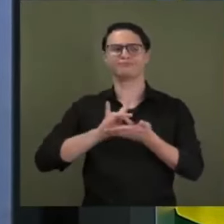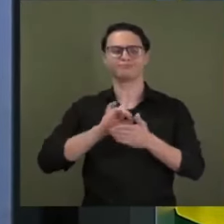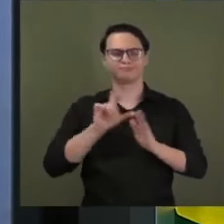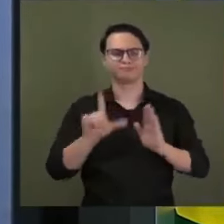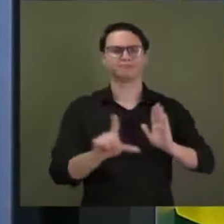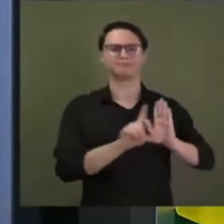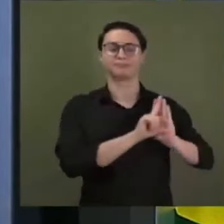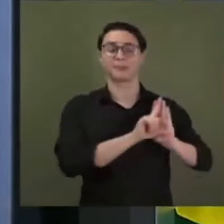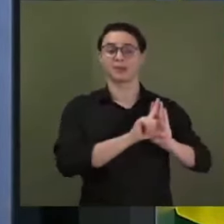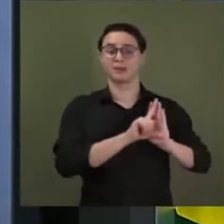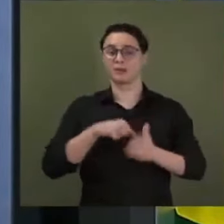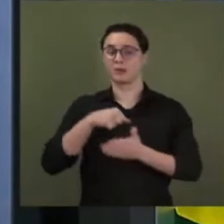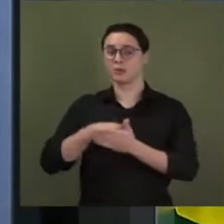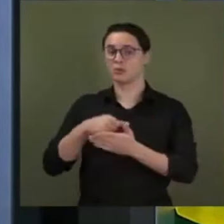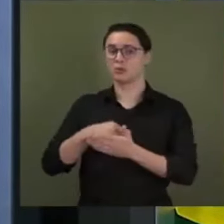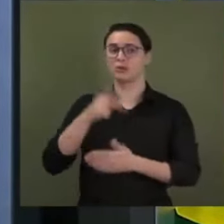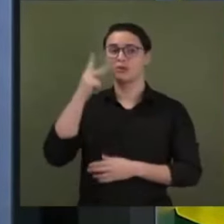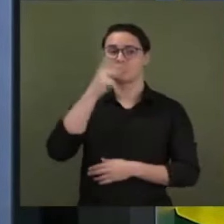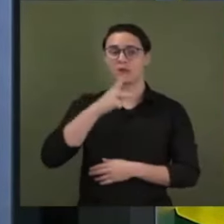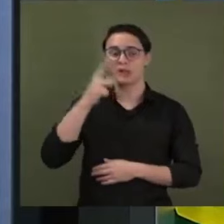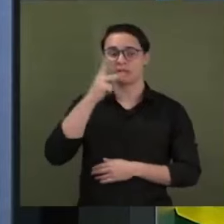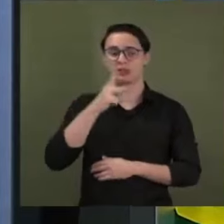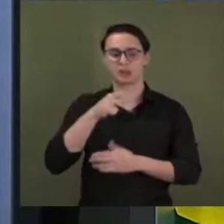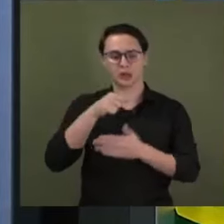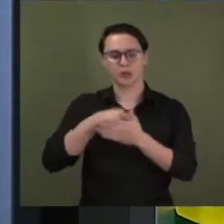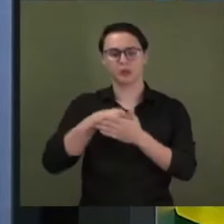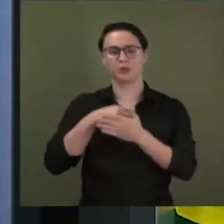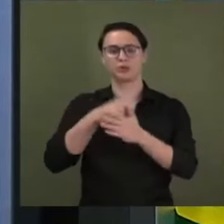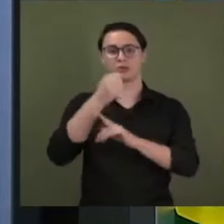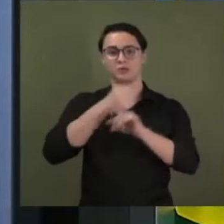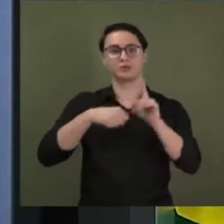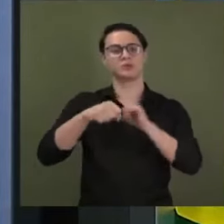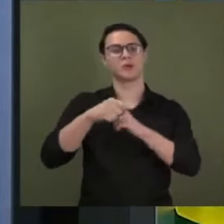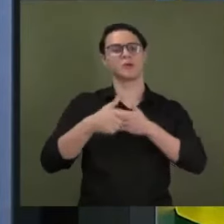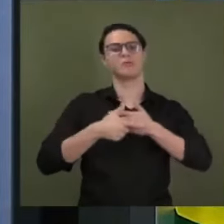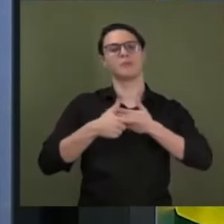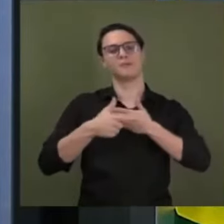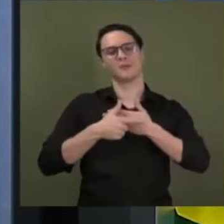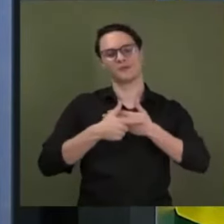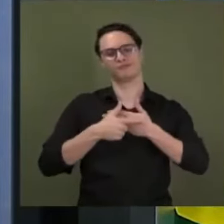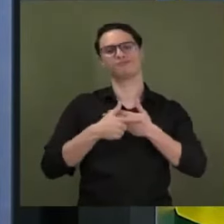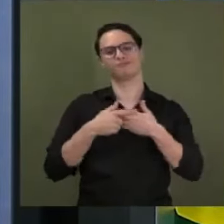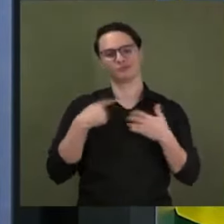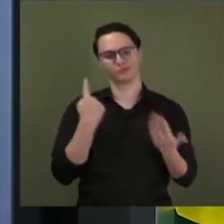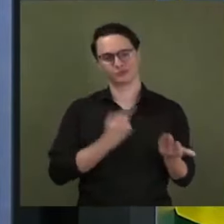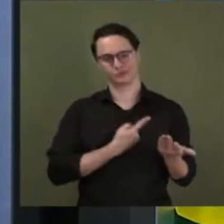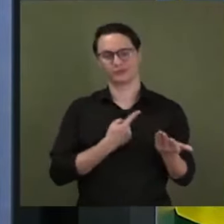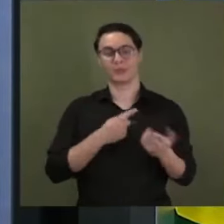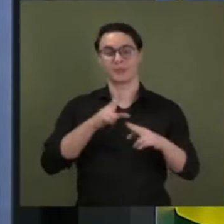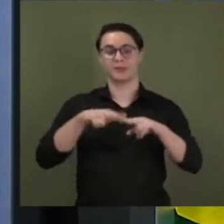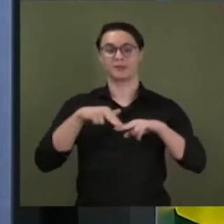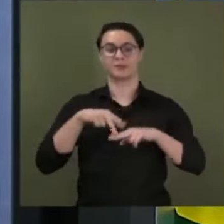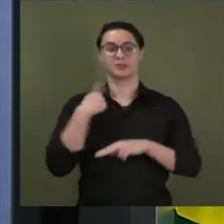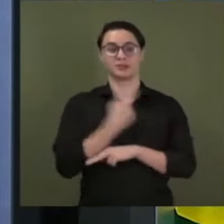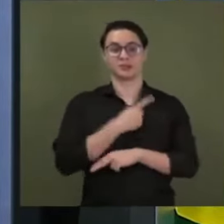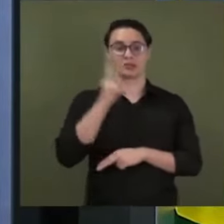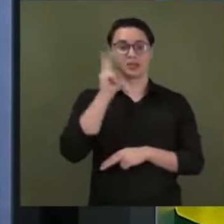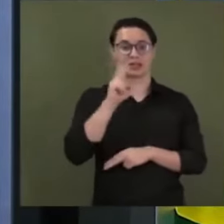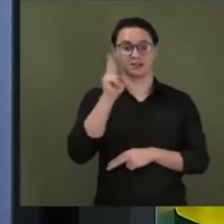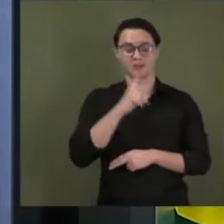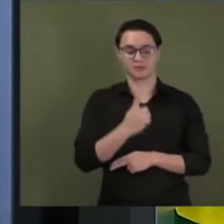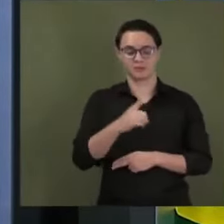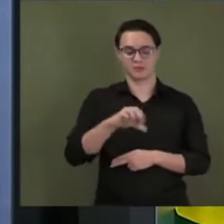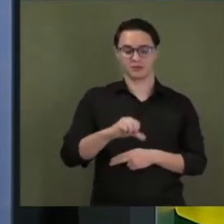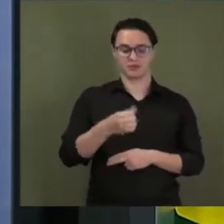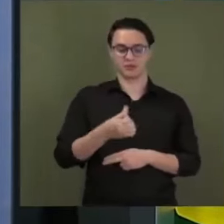a luta política a luta social esse é o nosso papel por isso que nós relembramos 64 por isso que